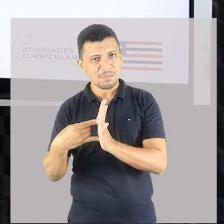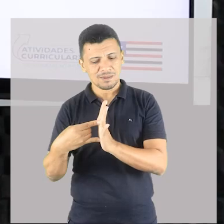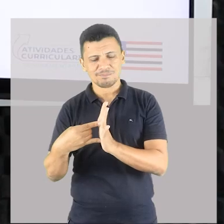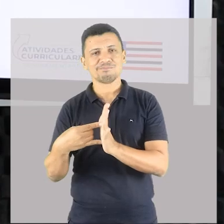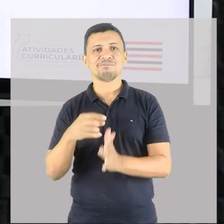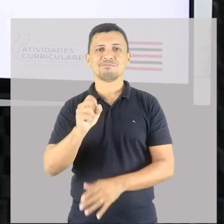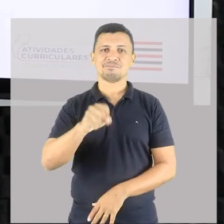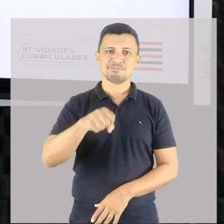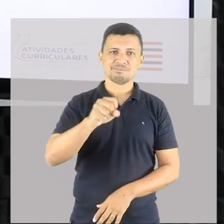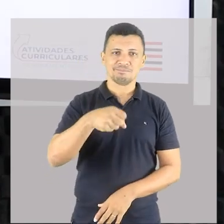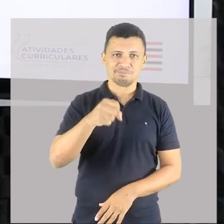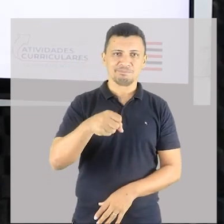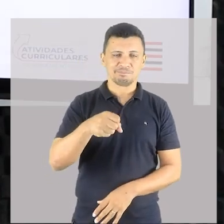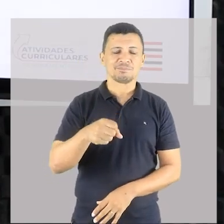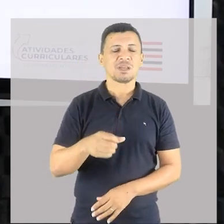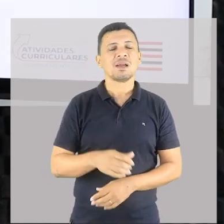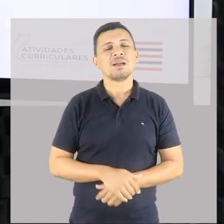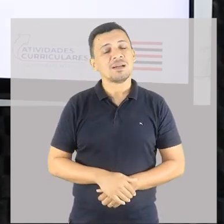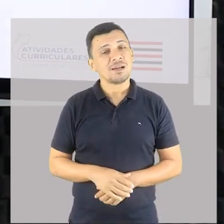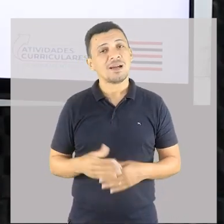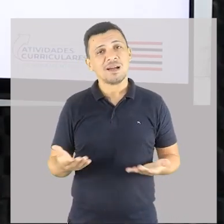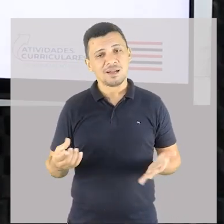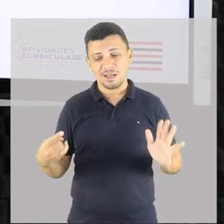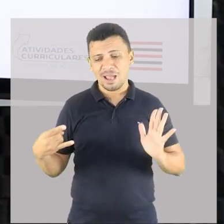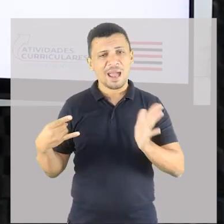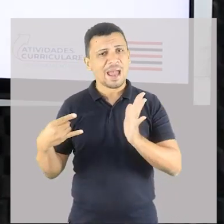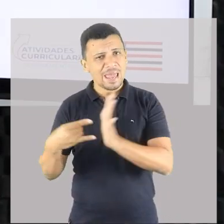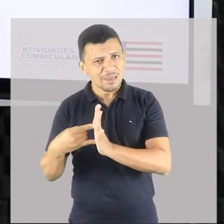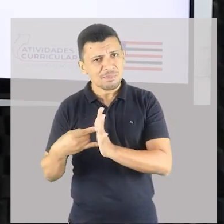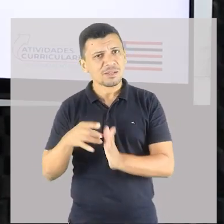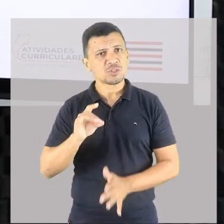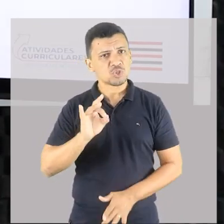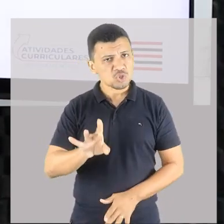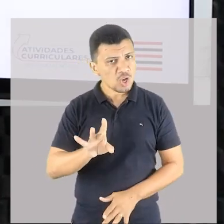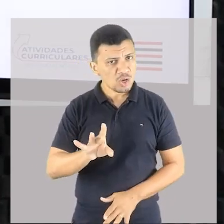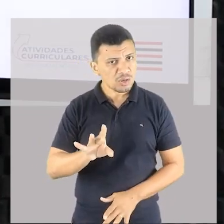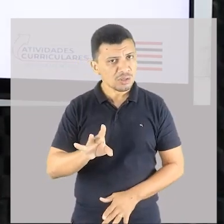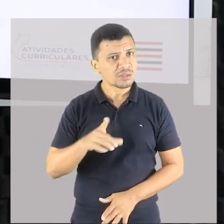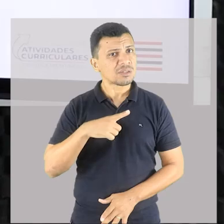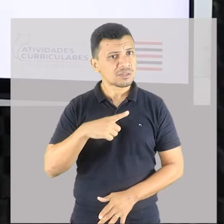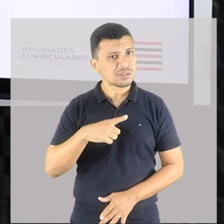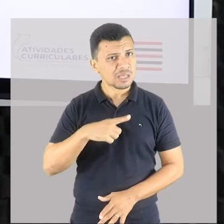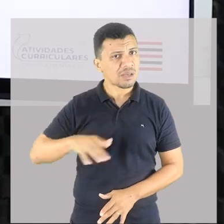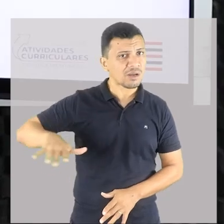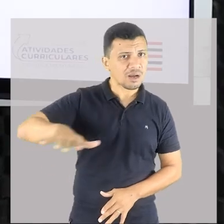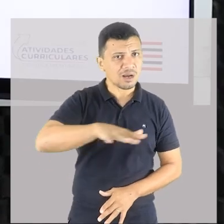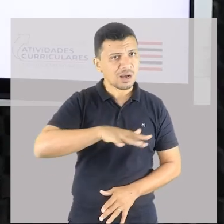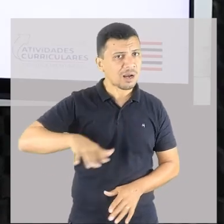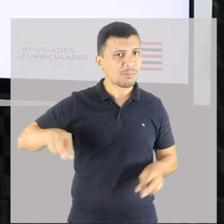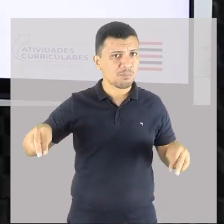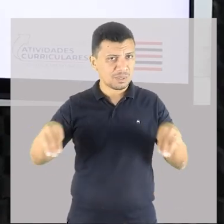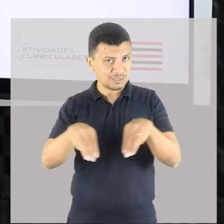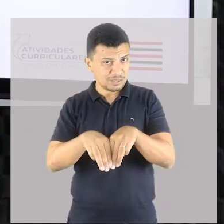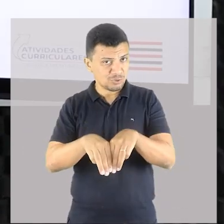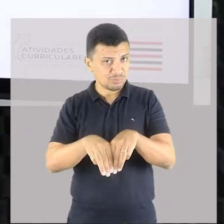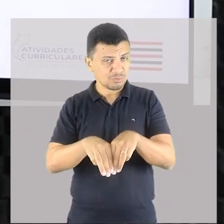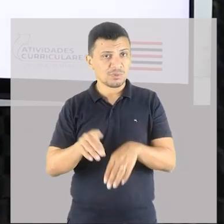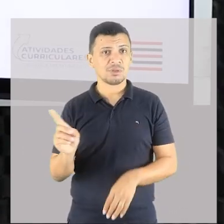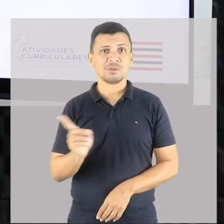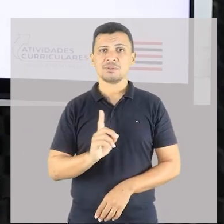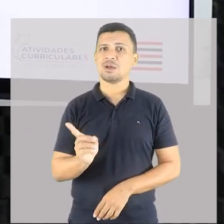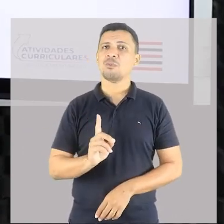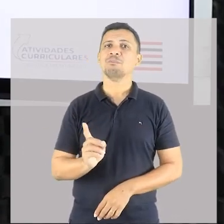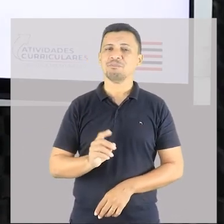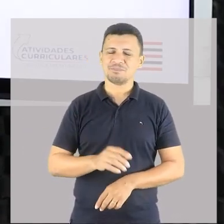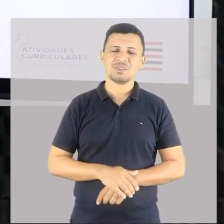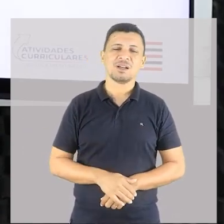magnético, magnetismo é ímã. Então é ímã só? É só ímã que tem fonte magnética, que tem campo magnético? Não. E essa